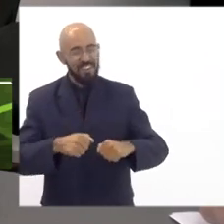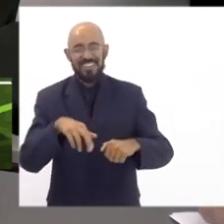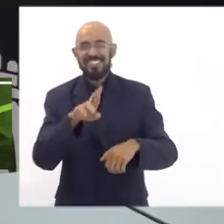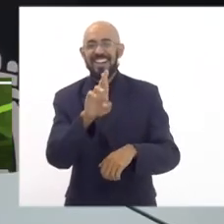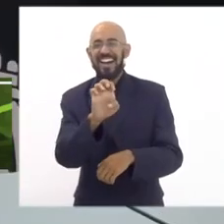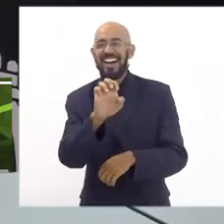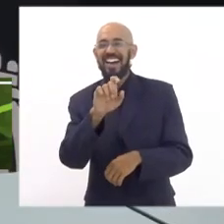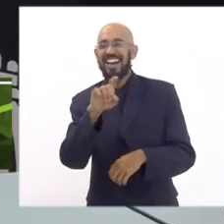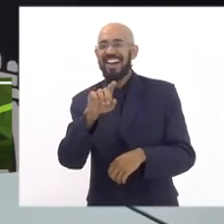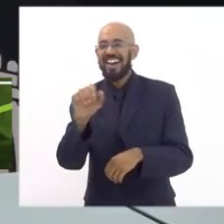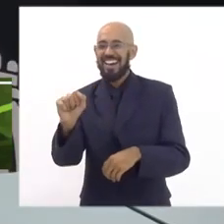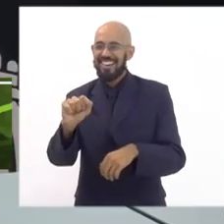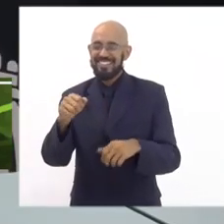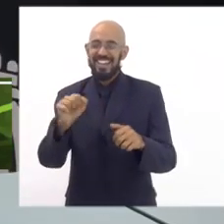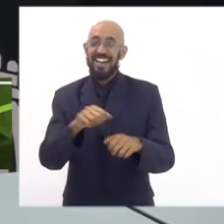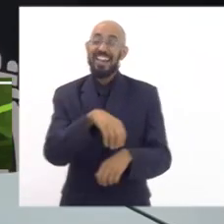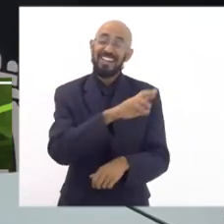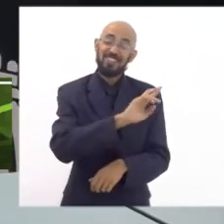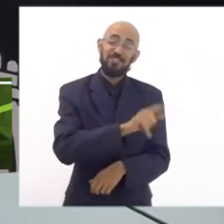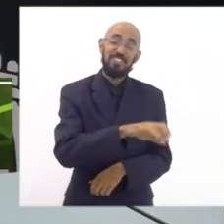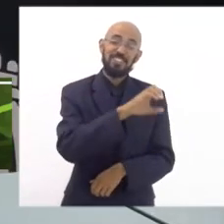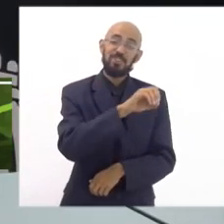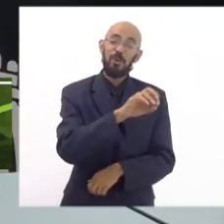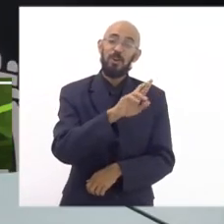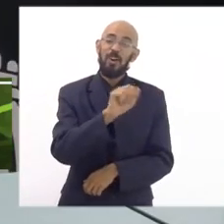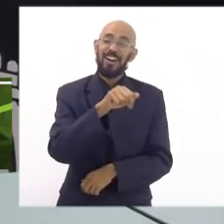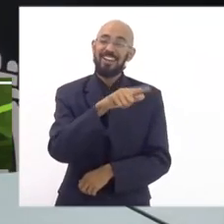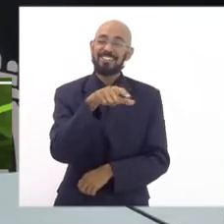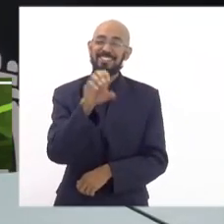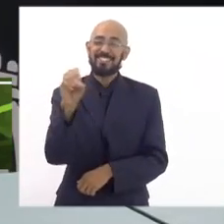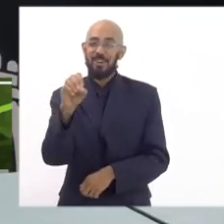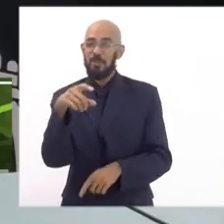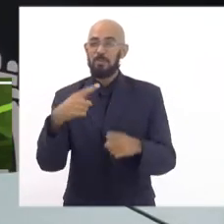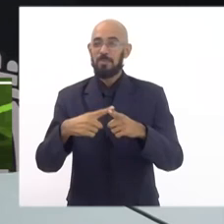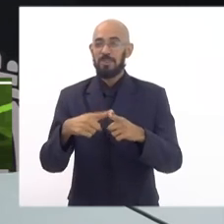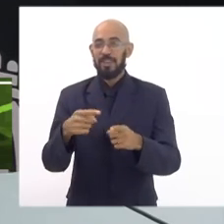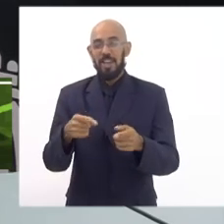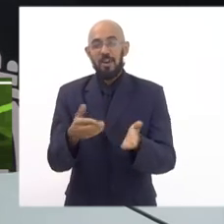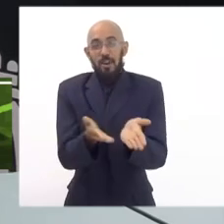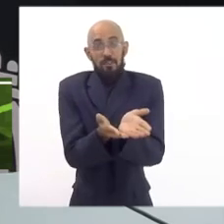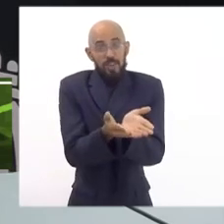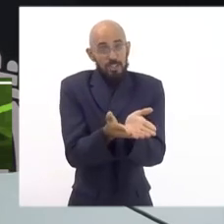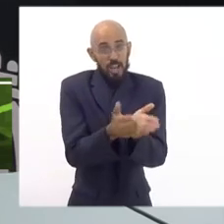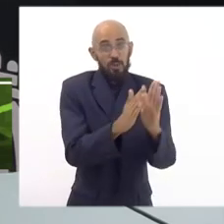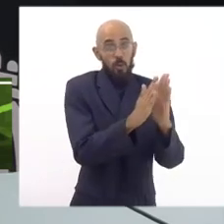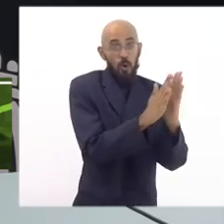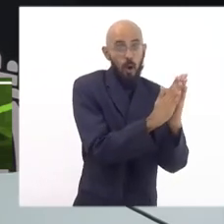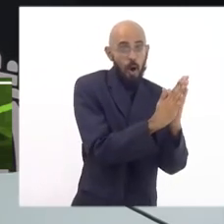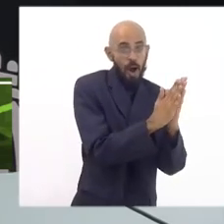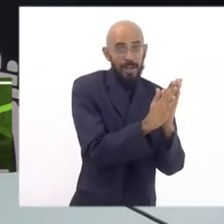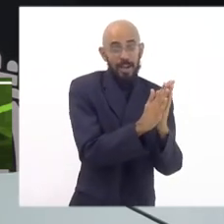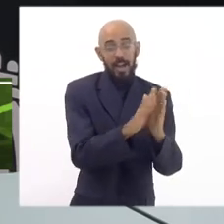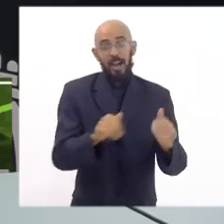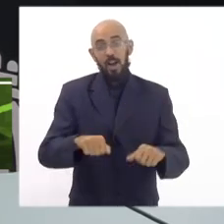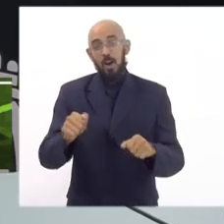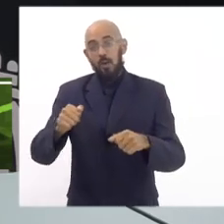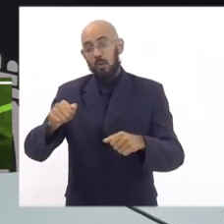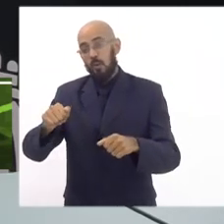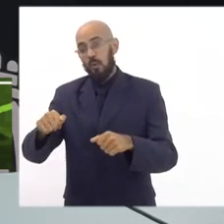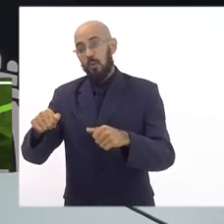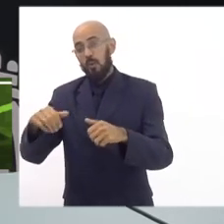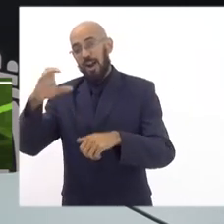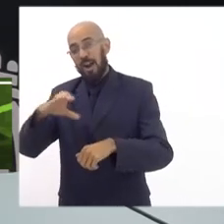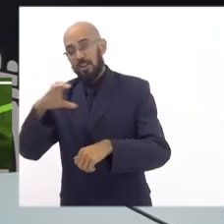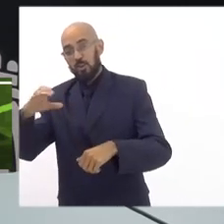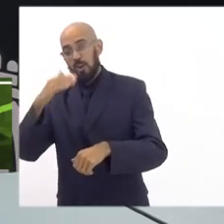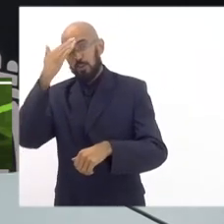tem a oração, reza é diferente de oração, né? Porque o evangélico ora e o católico reza. Então, pode